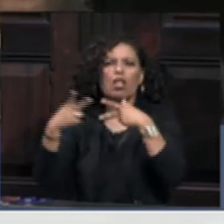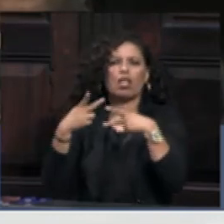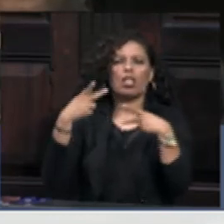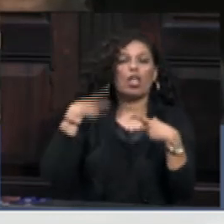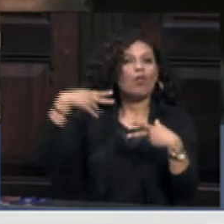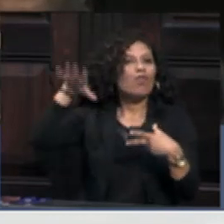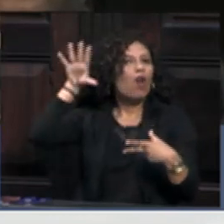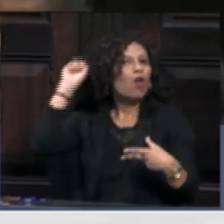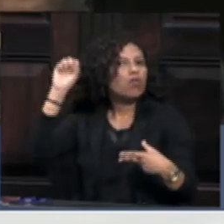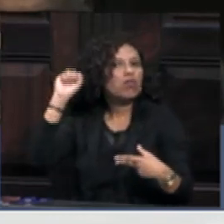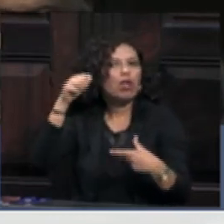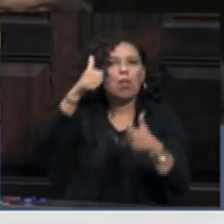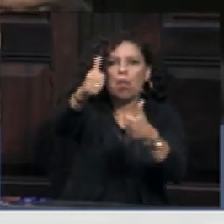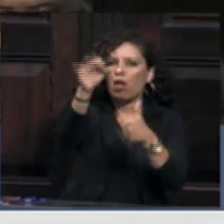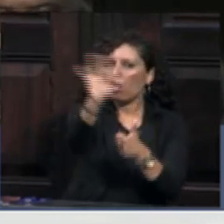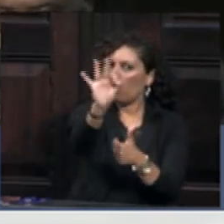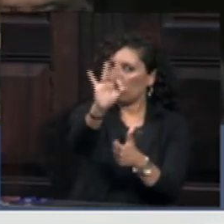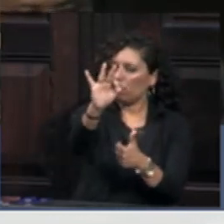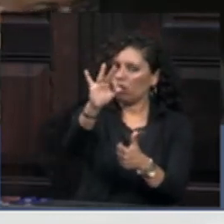ordem, senhor presidente.